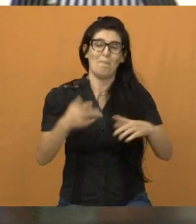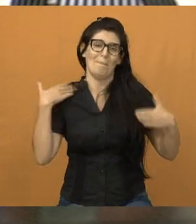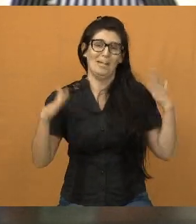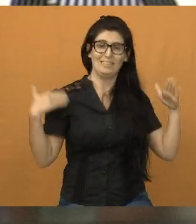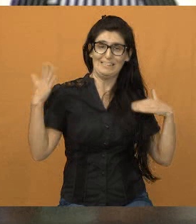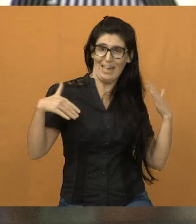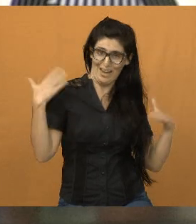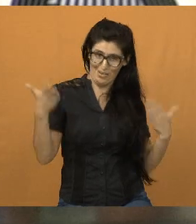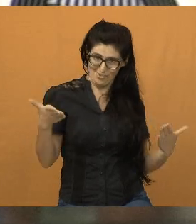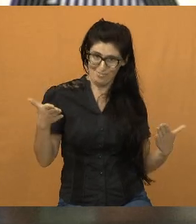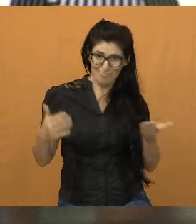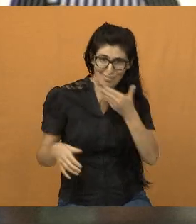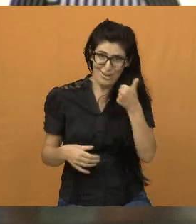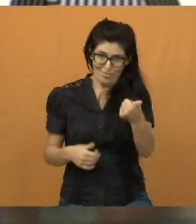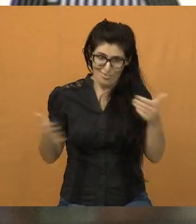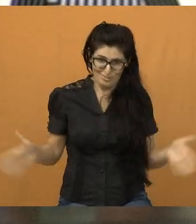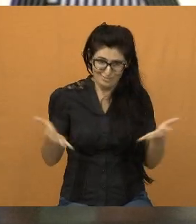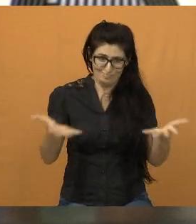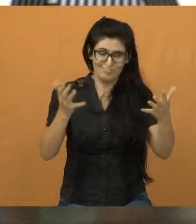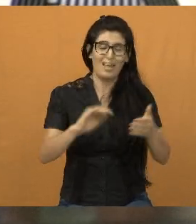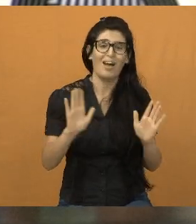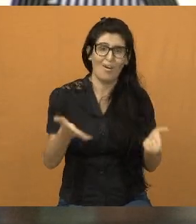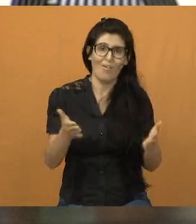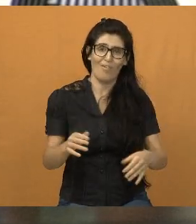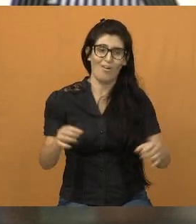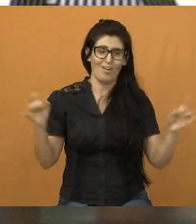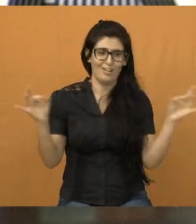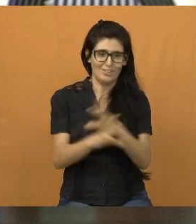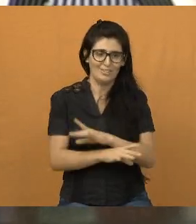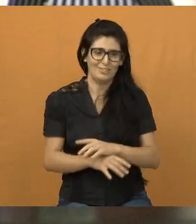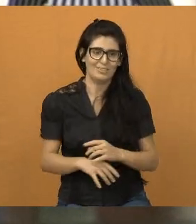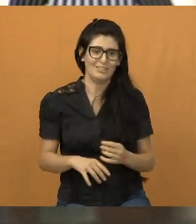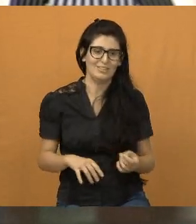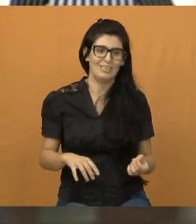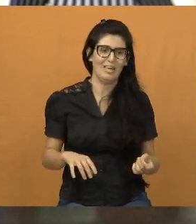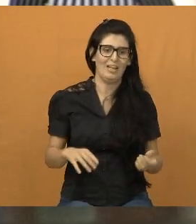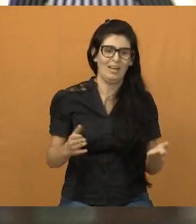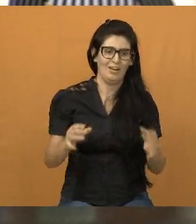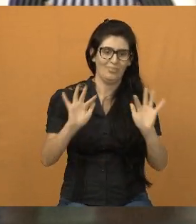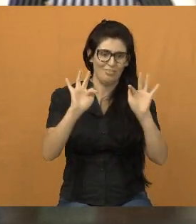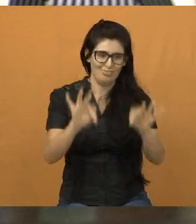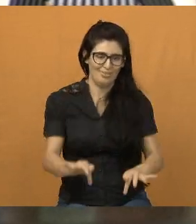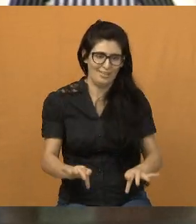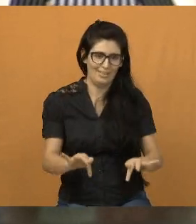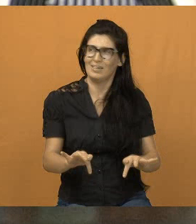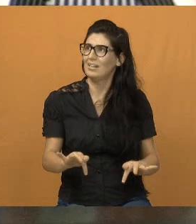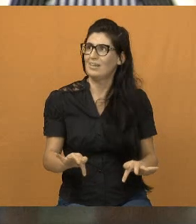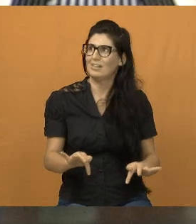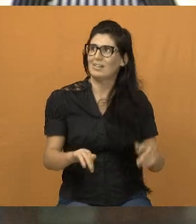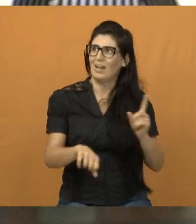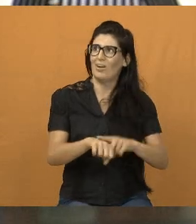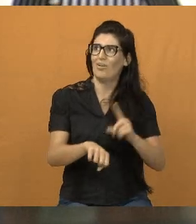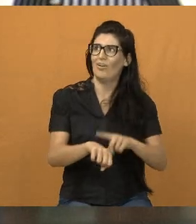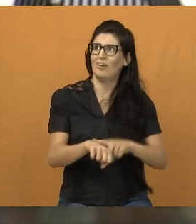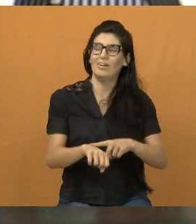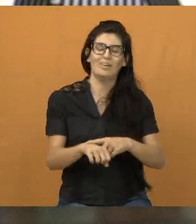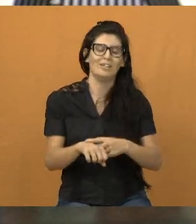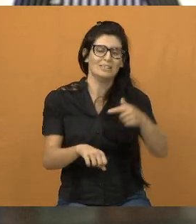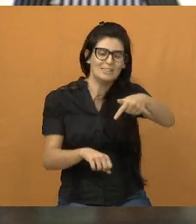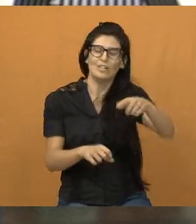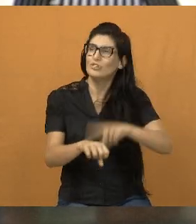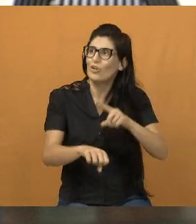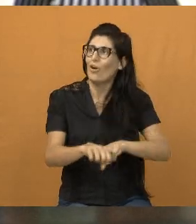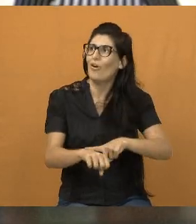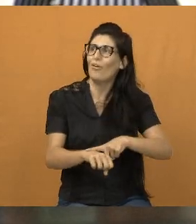essa terceira audiência às 17h25, e nós estamos encerrando, e eu, mais